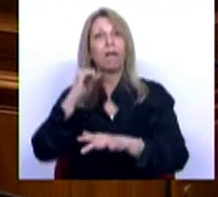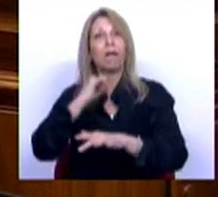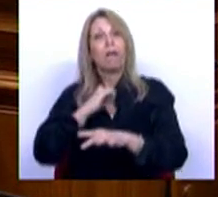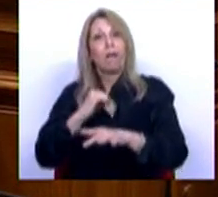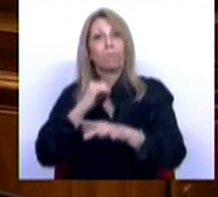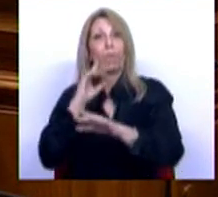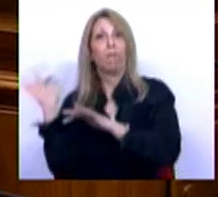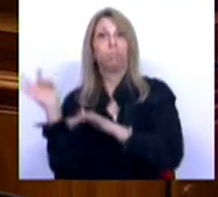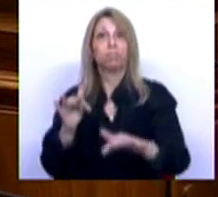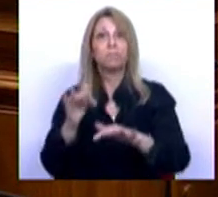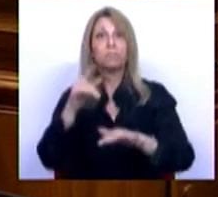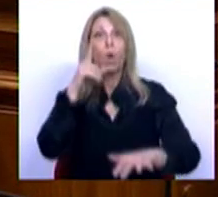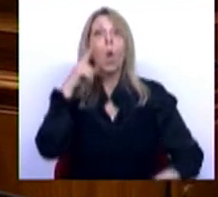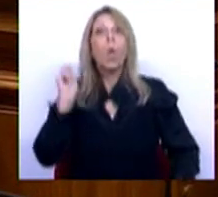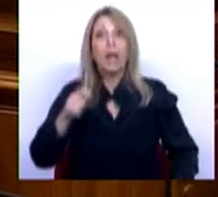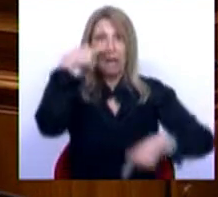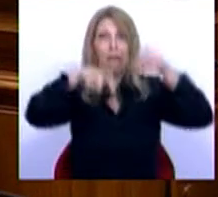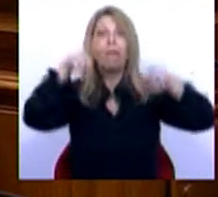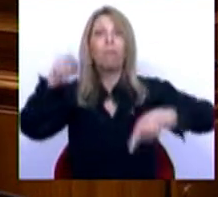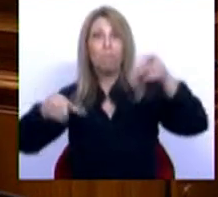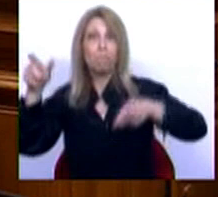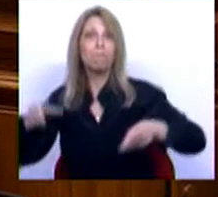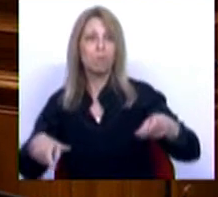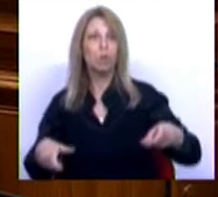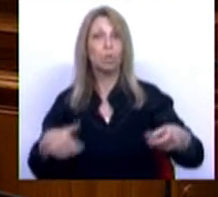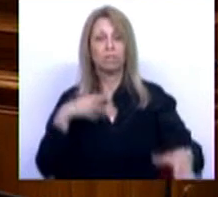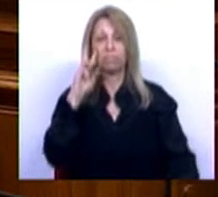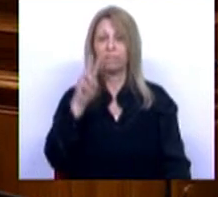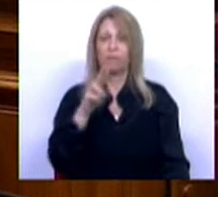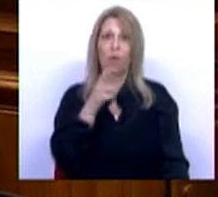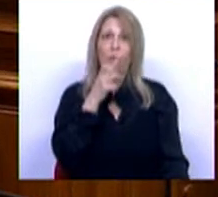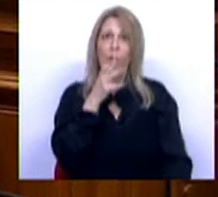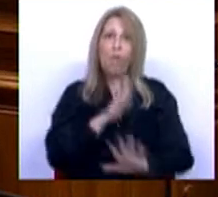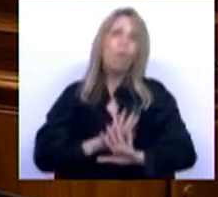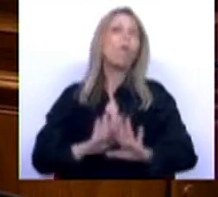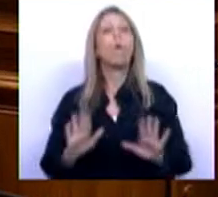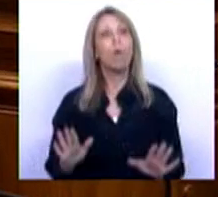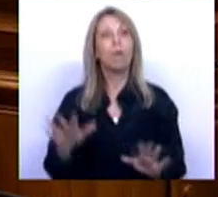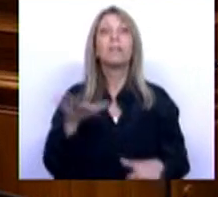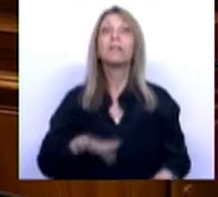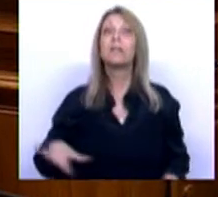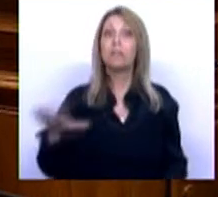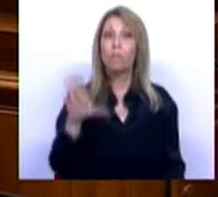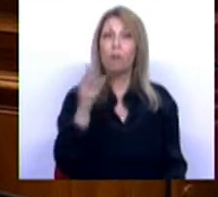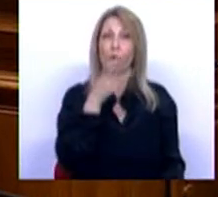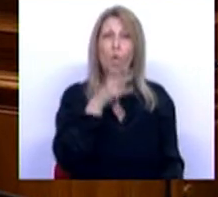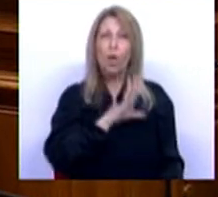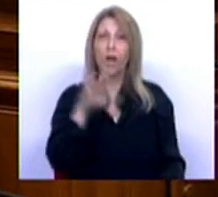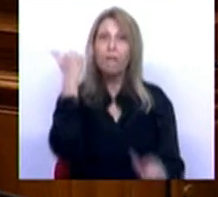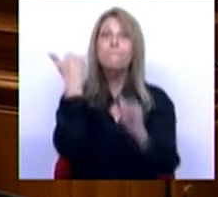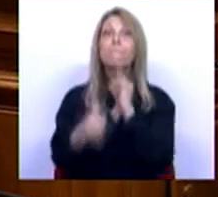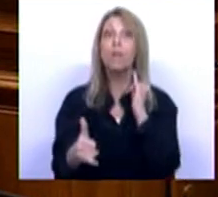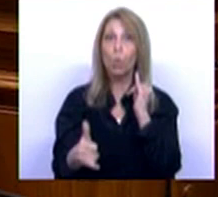assistimos com horror e que é talvez o acontecimento mais dramático, perigoso e a todos os